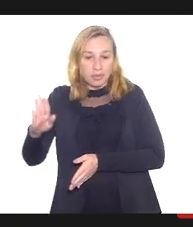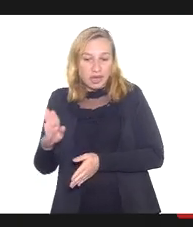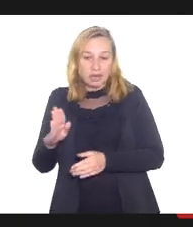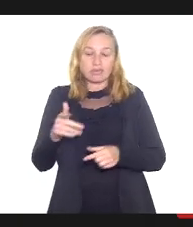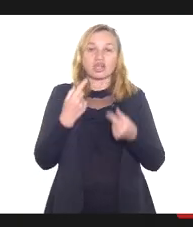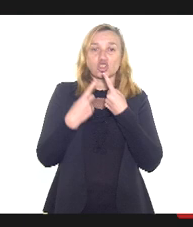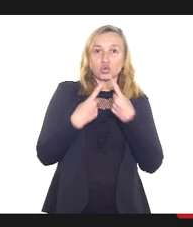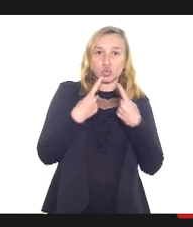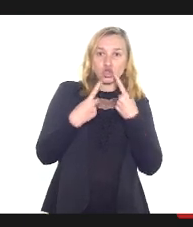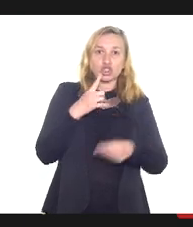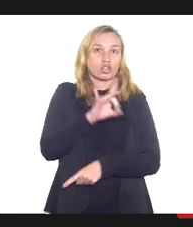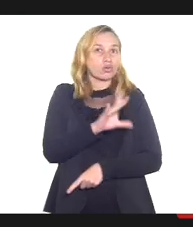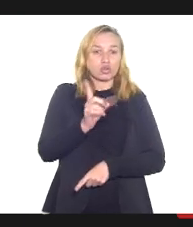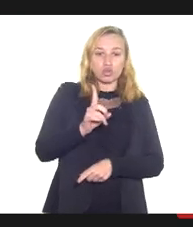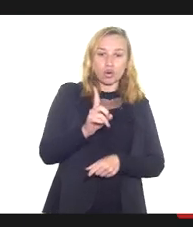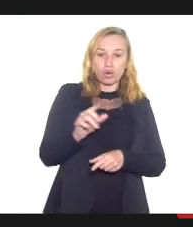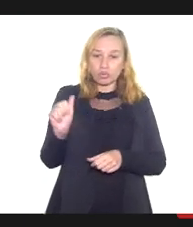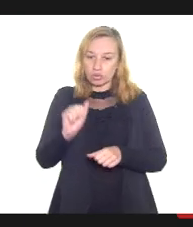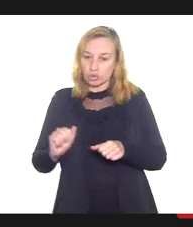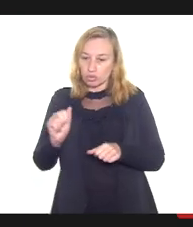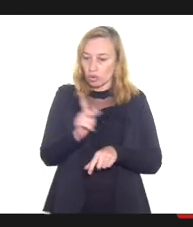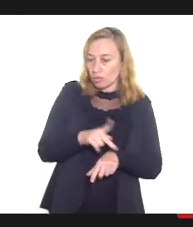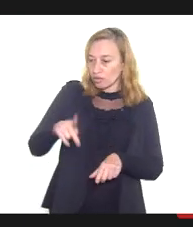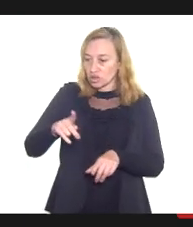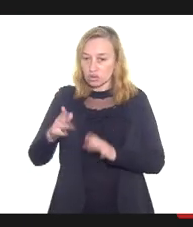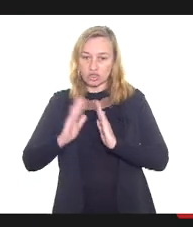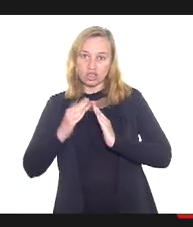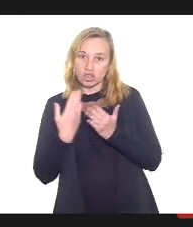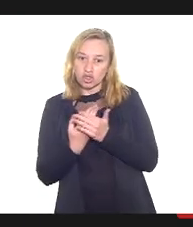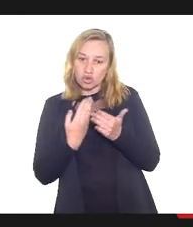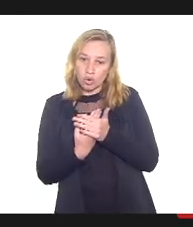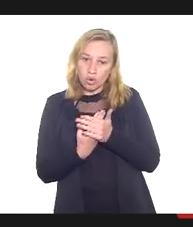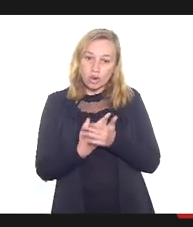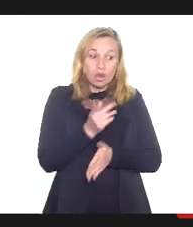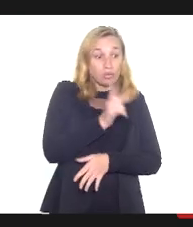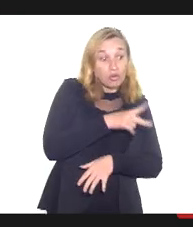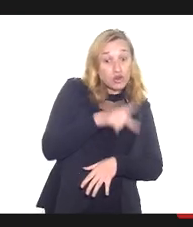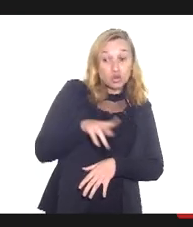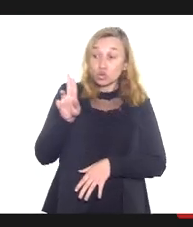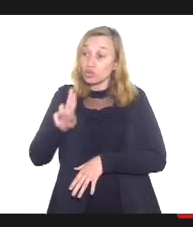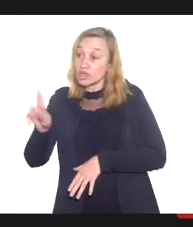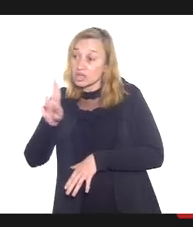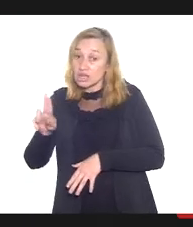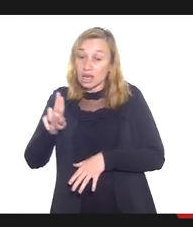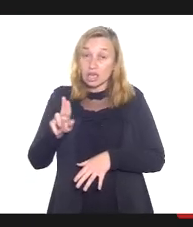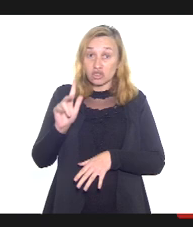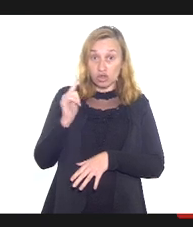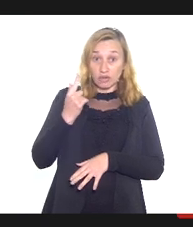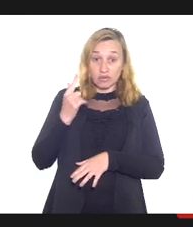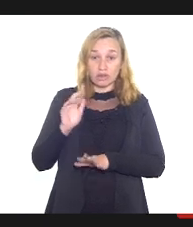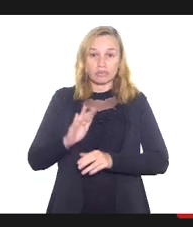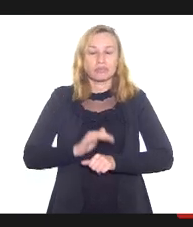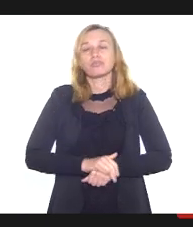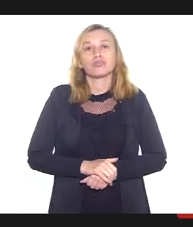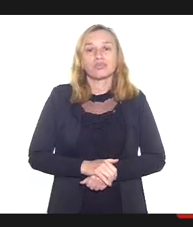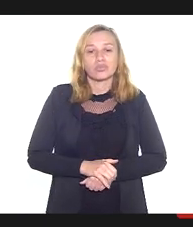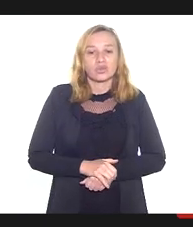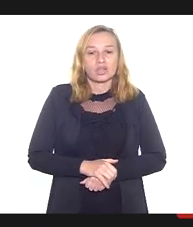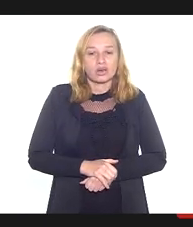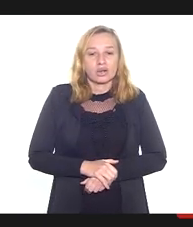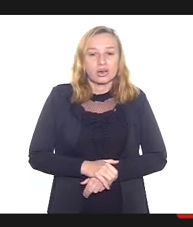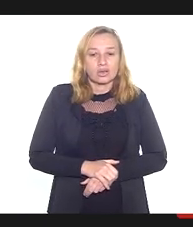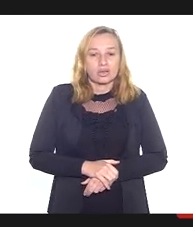só com seus associados, que são professores das escolas, professores universitários, estudantes de geografia,